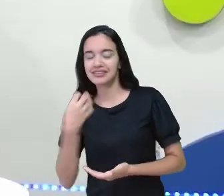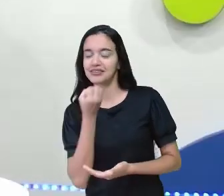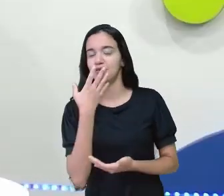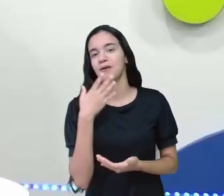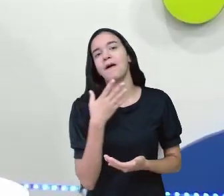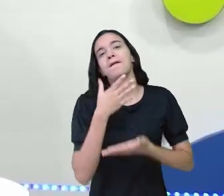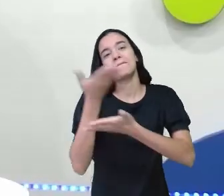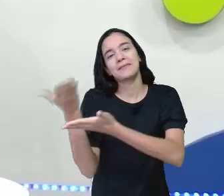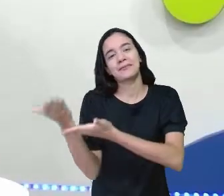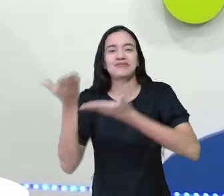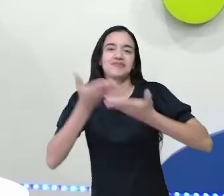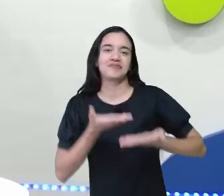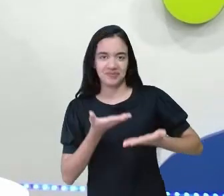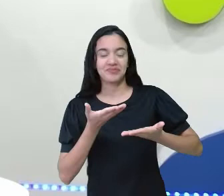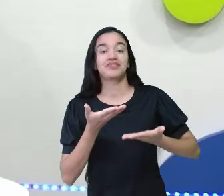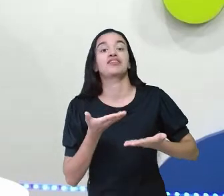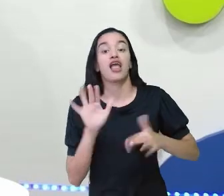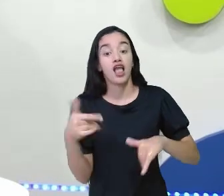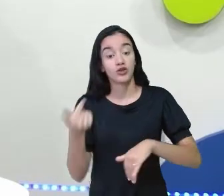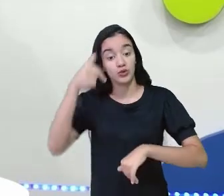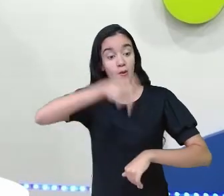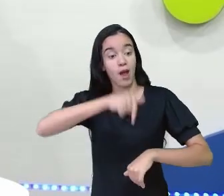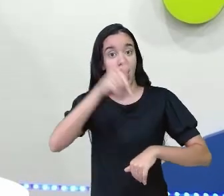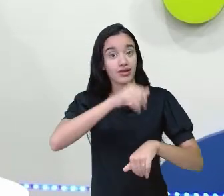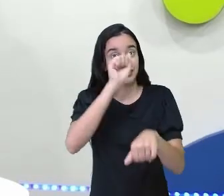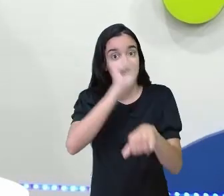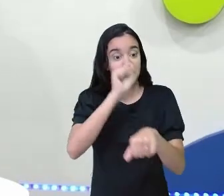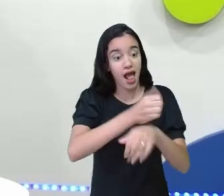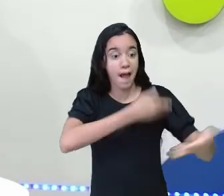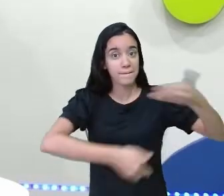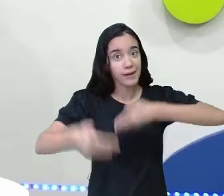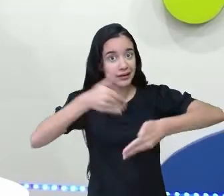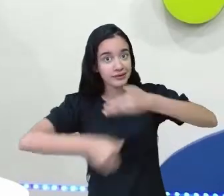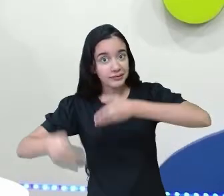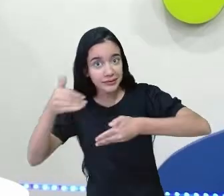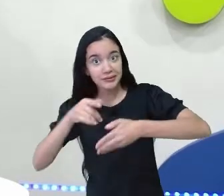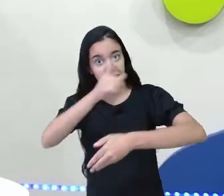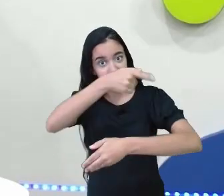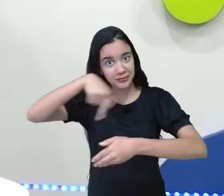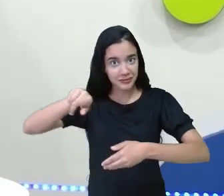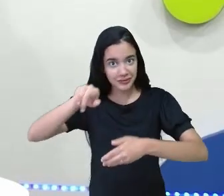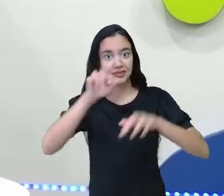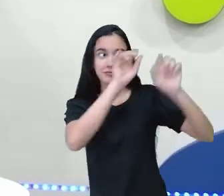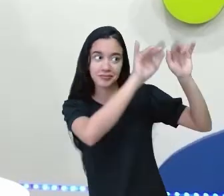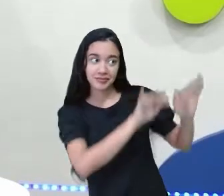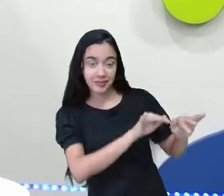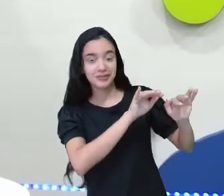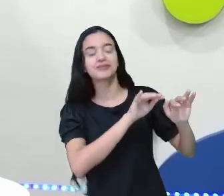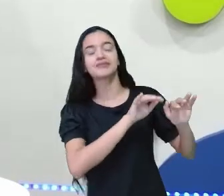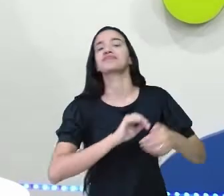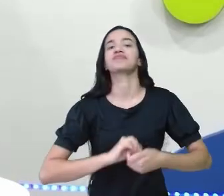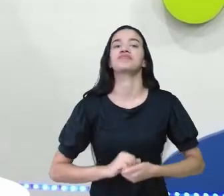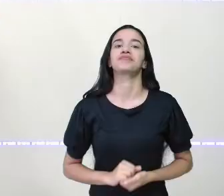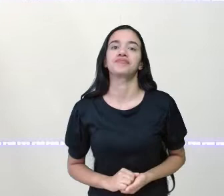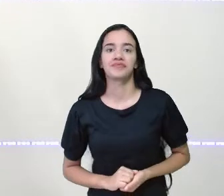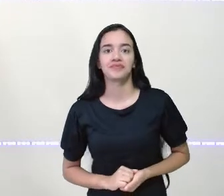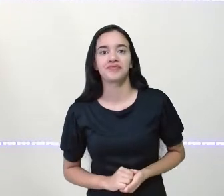todos e todas muito bem-vindos. Já estou aqui aguardando a participação de todos vocês no chat. Até daqui a